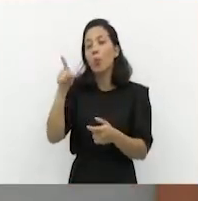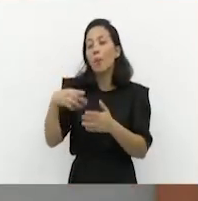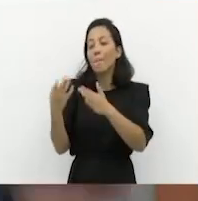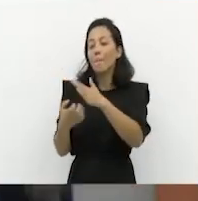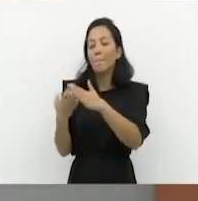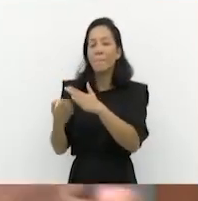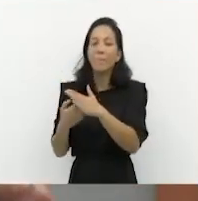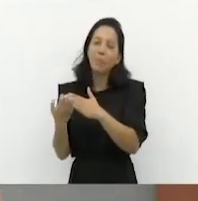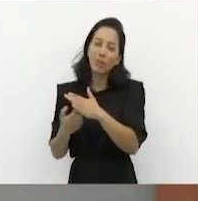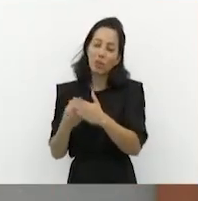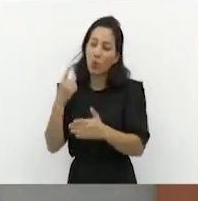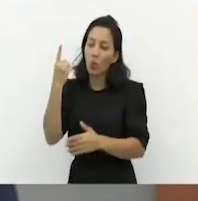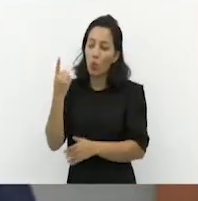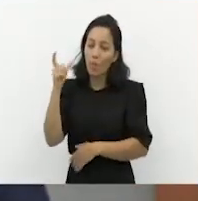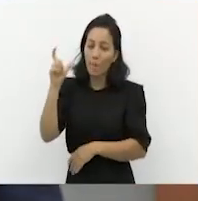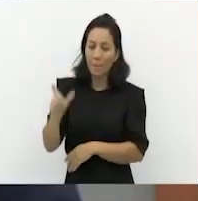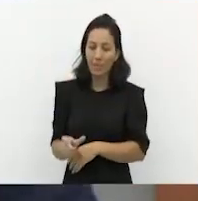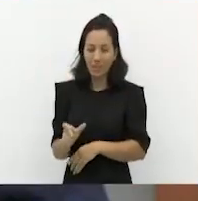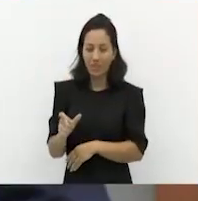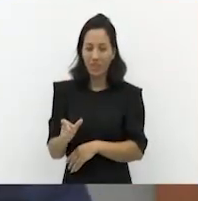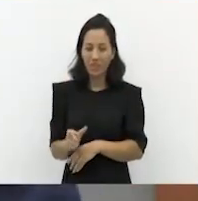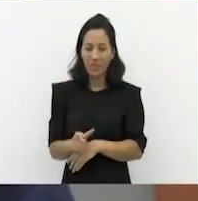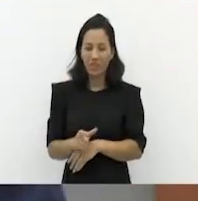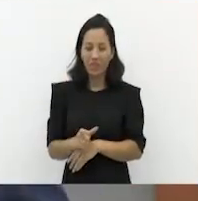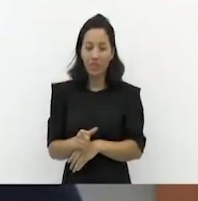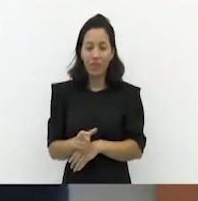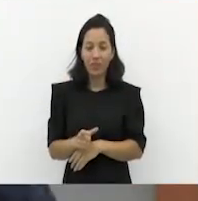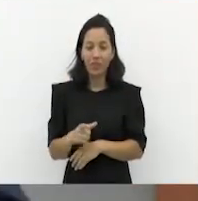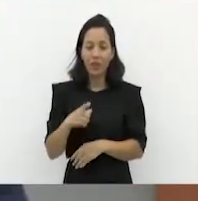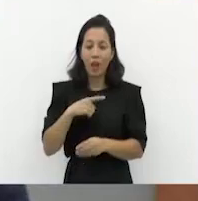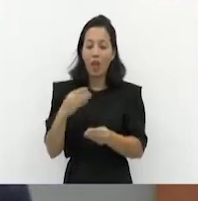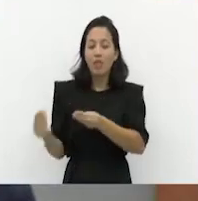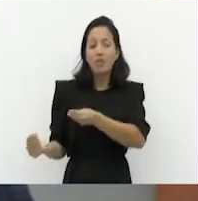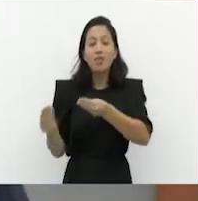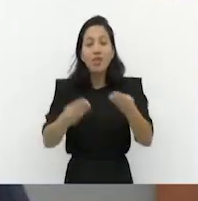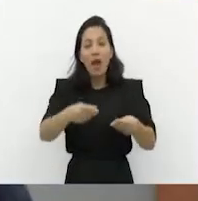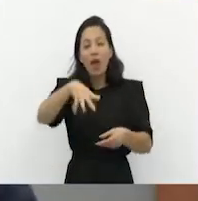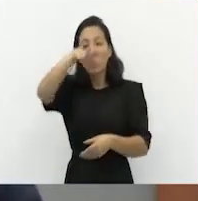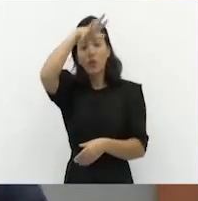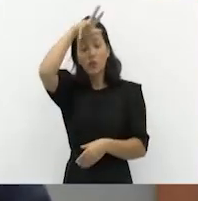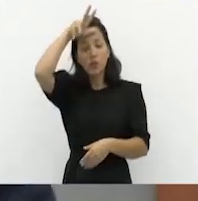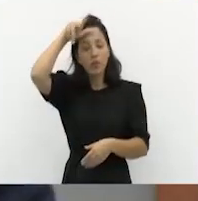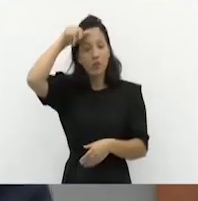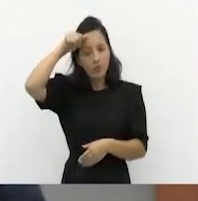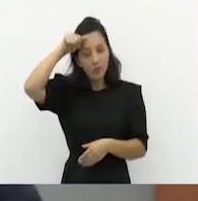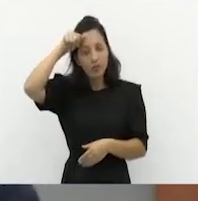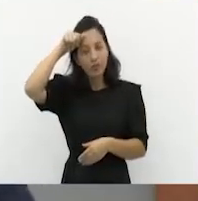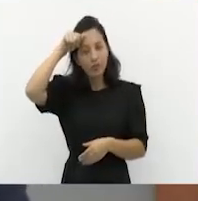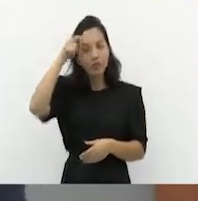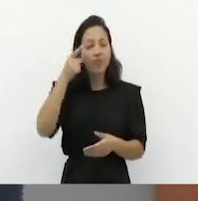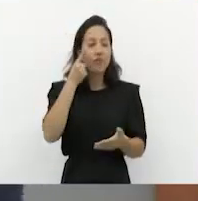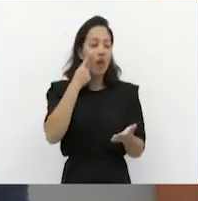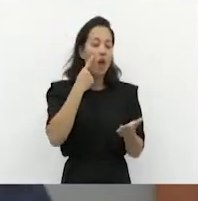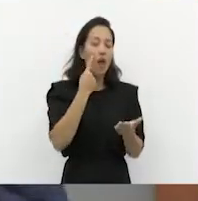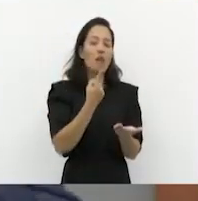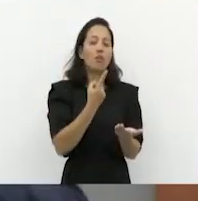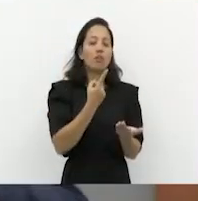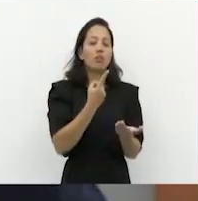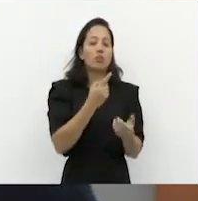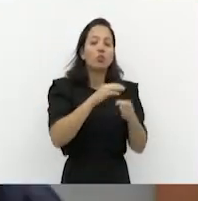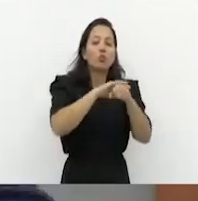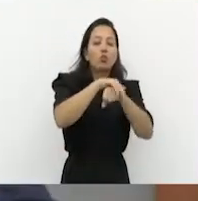de uma pessoa jurídica que irá oferecer ao Estado plantões em enfermagem, o que